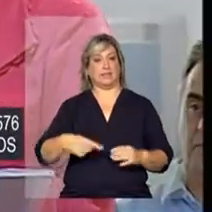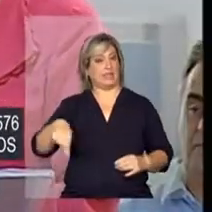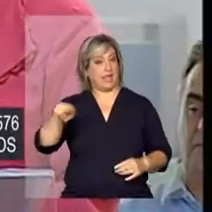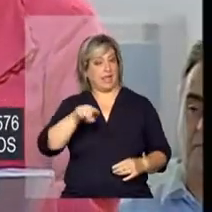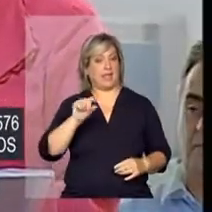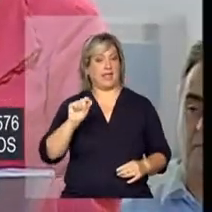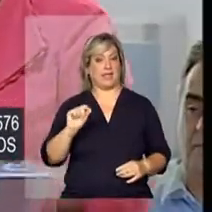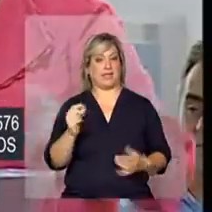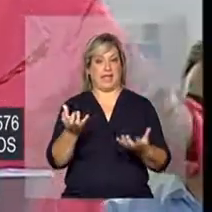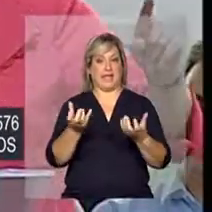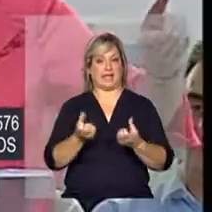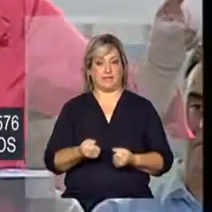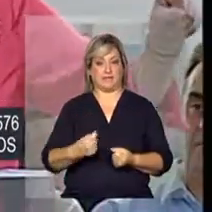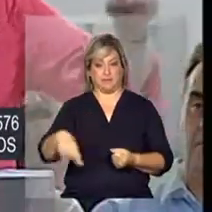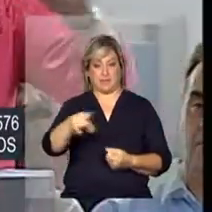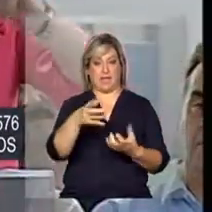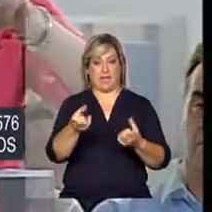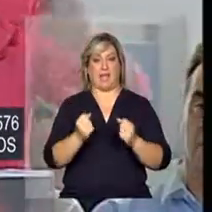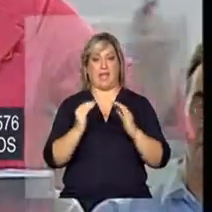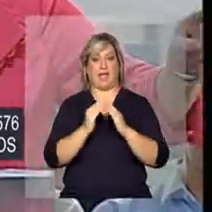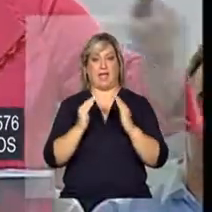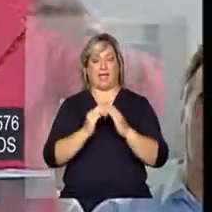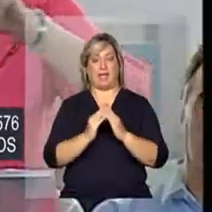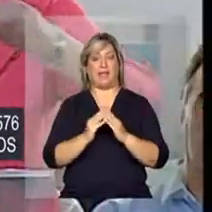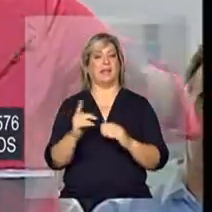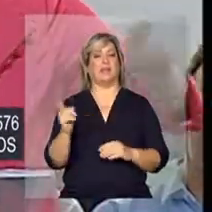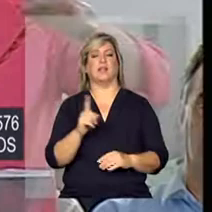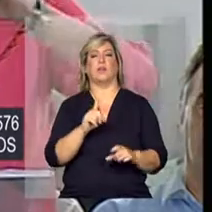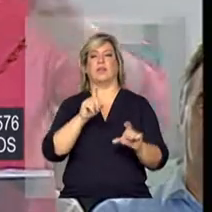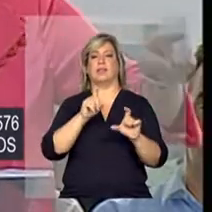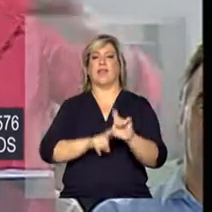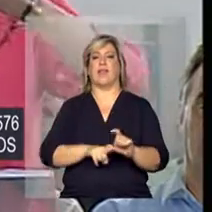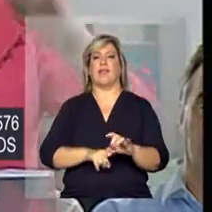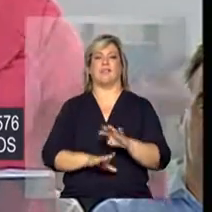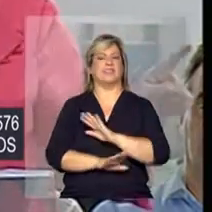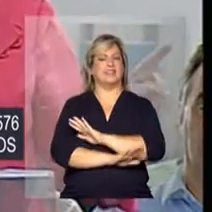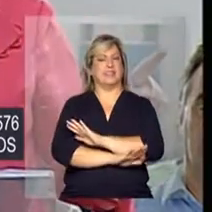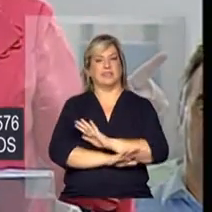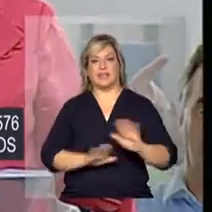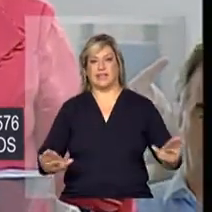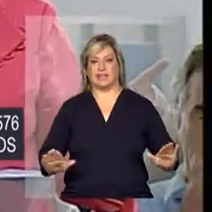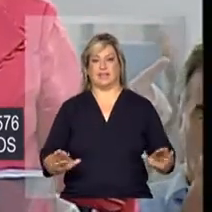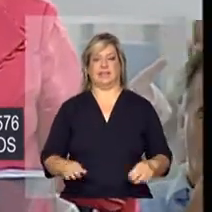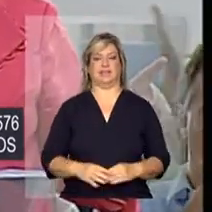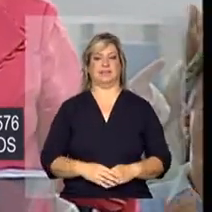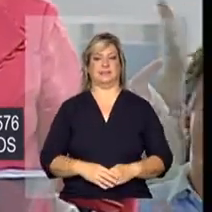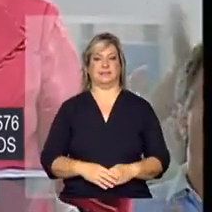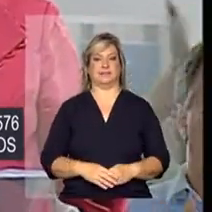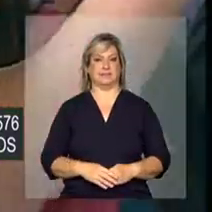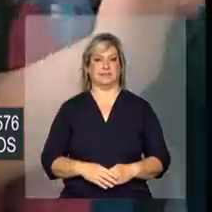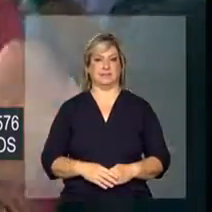que recebem a casa, não devem nada a ninguém.